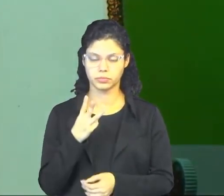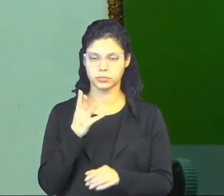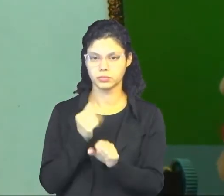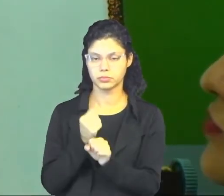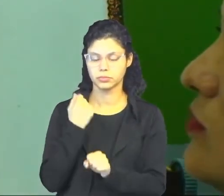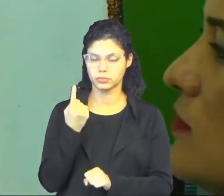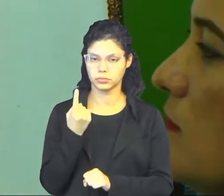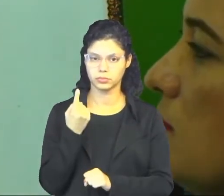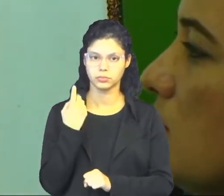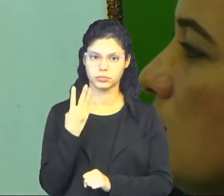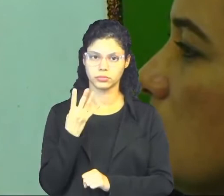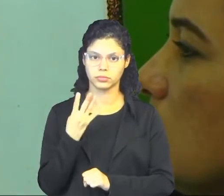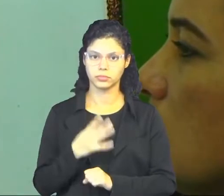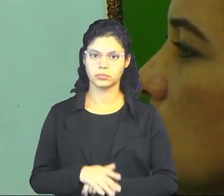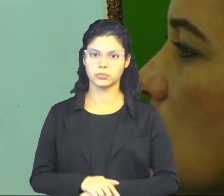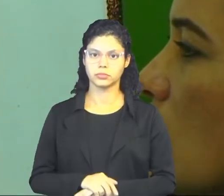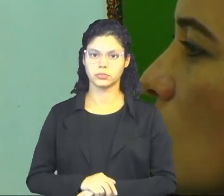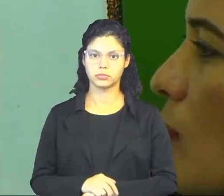3 mais 1,